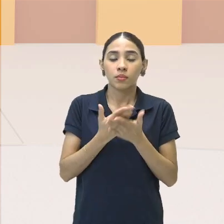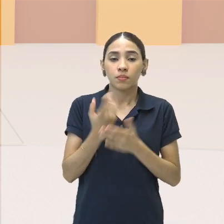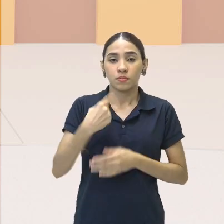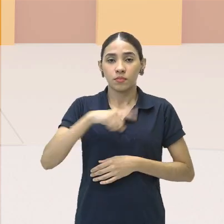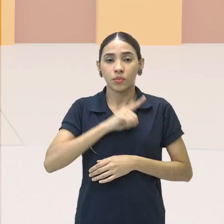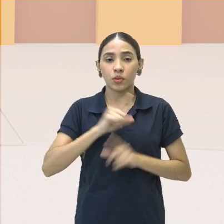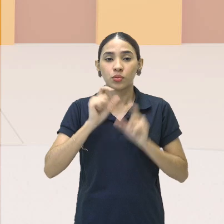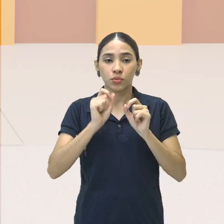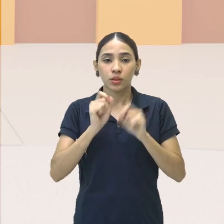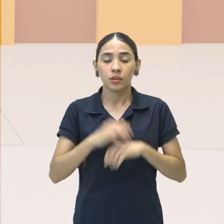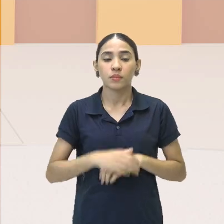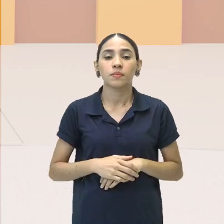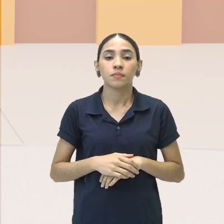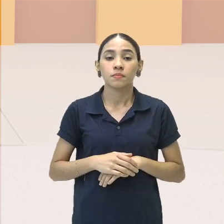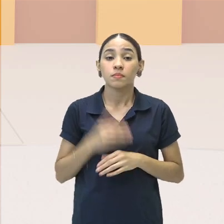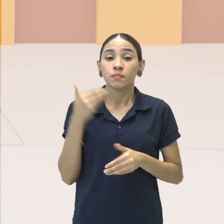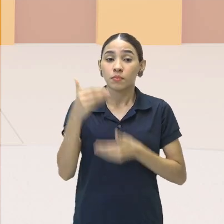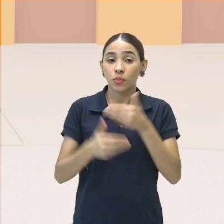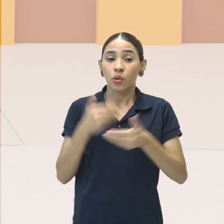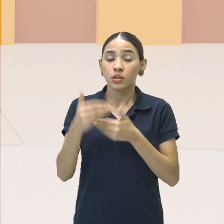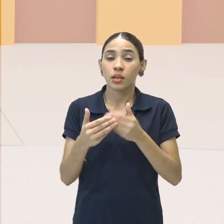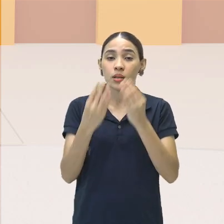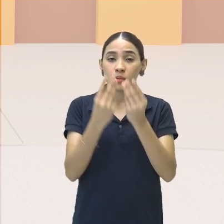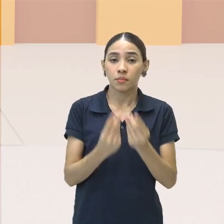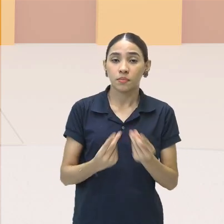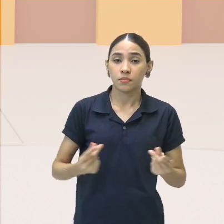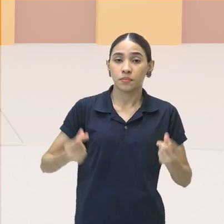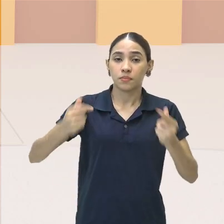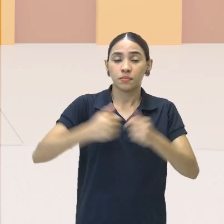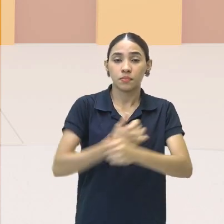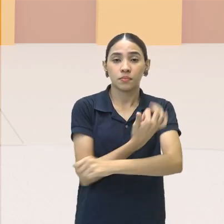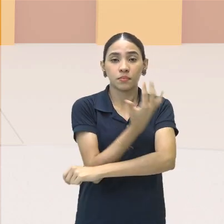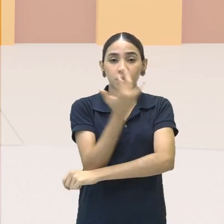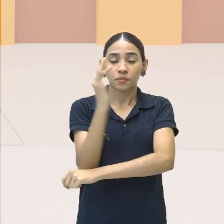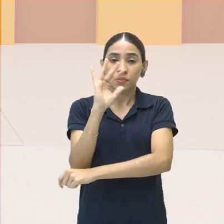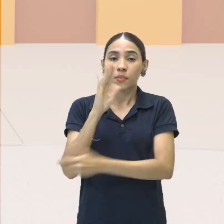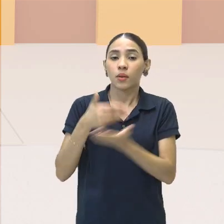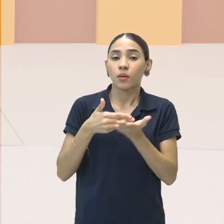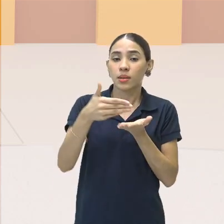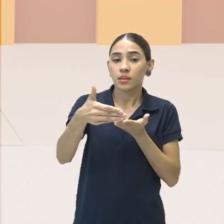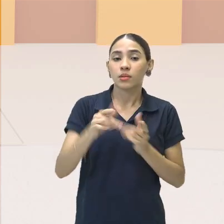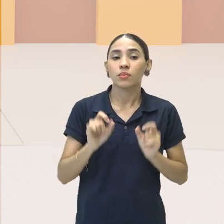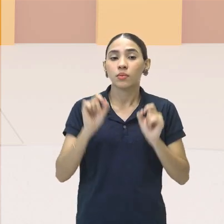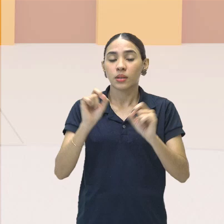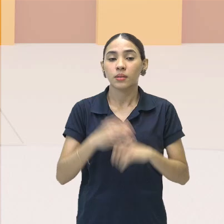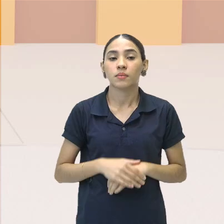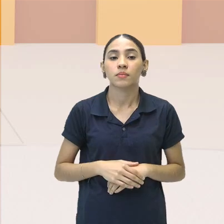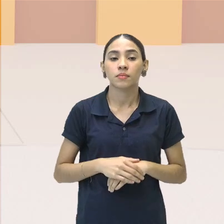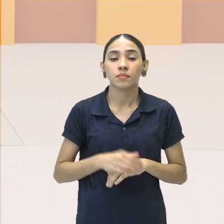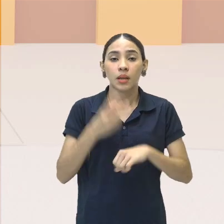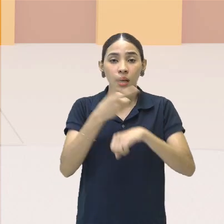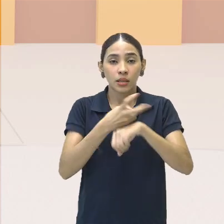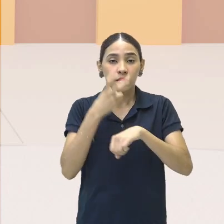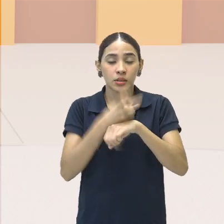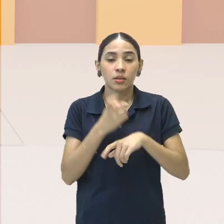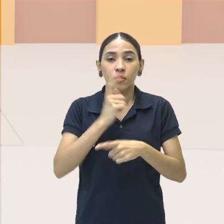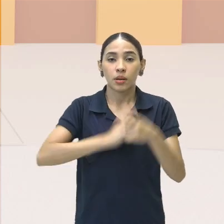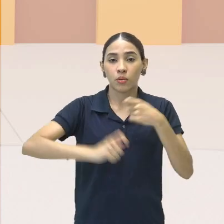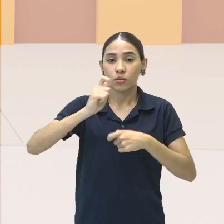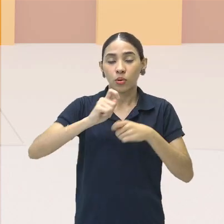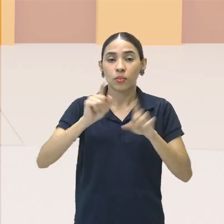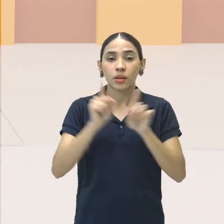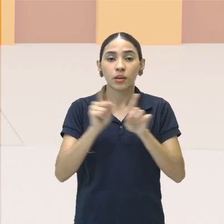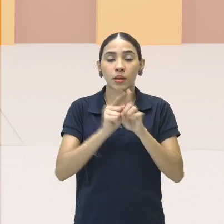nós passamos pelo processo de degradação ambiental, iniciando com as explorações econômicas, né,